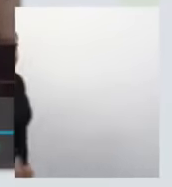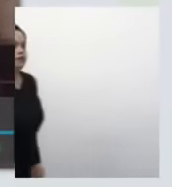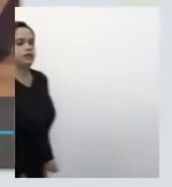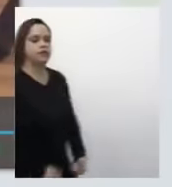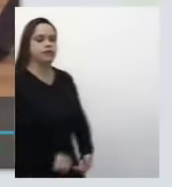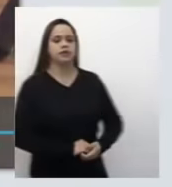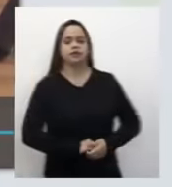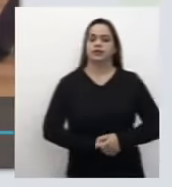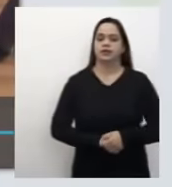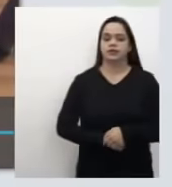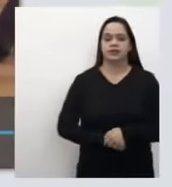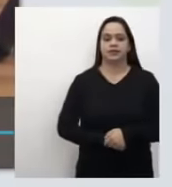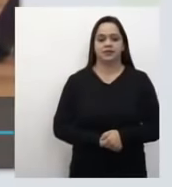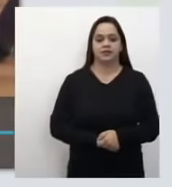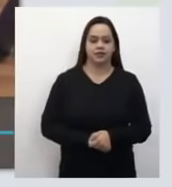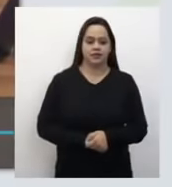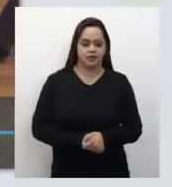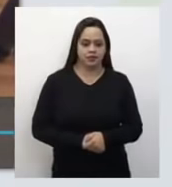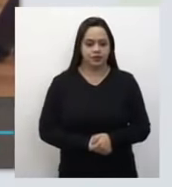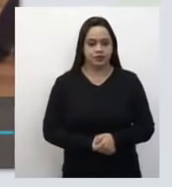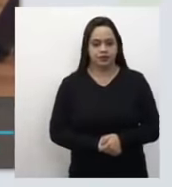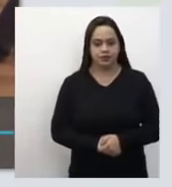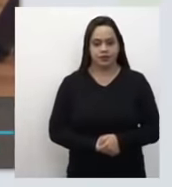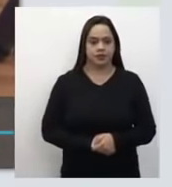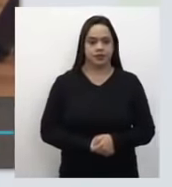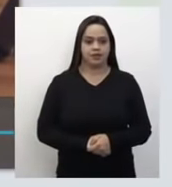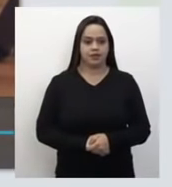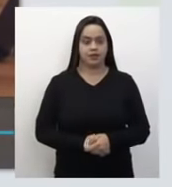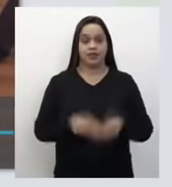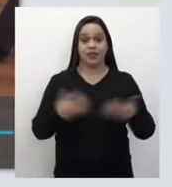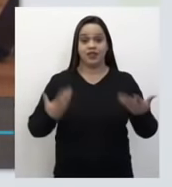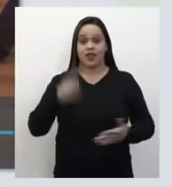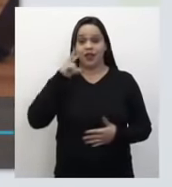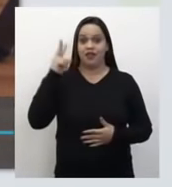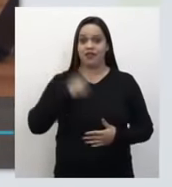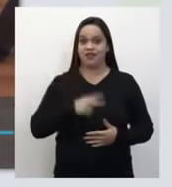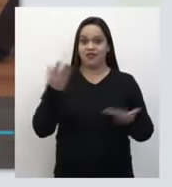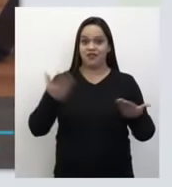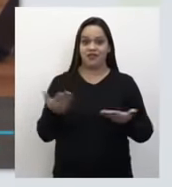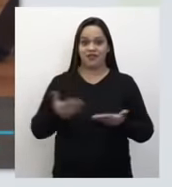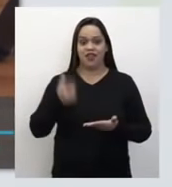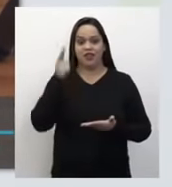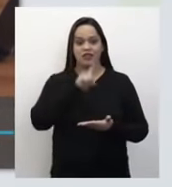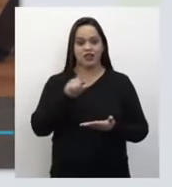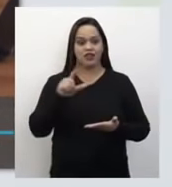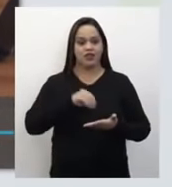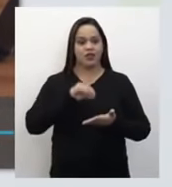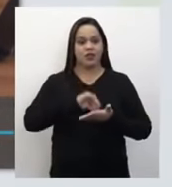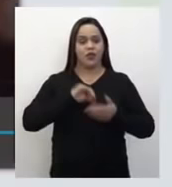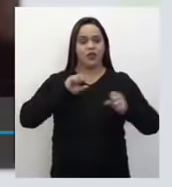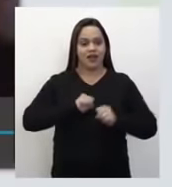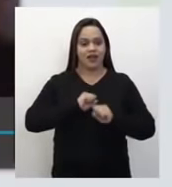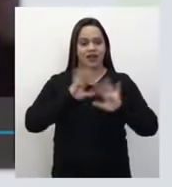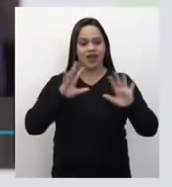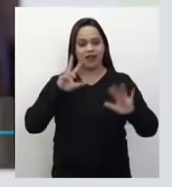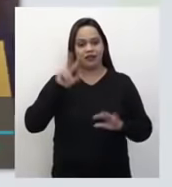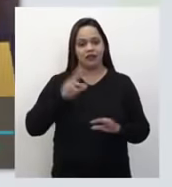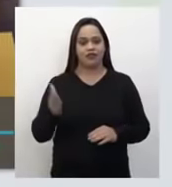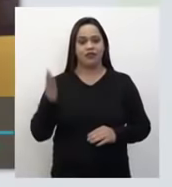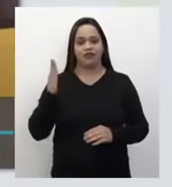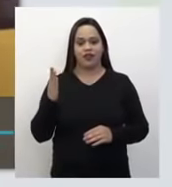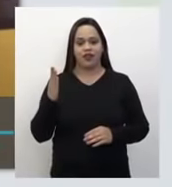certo. Tcharam! Olha só, ficou bem clarinho. Eu poderia ter usado uma outra canetinha melhor,